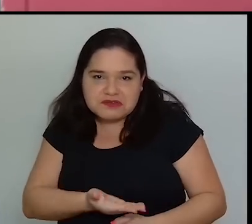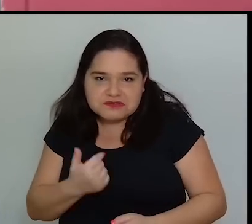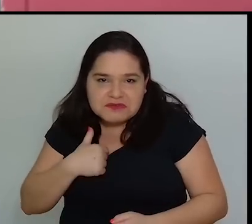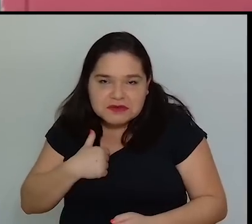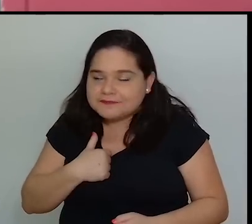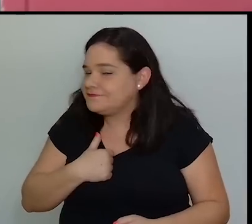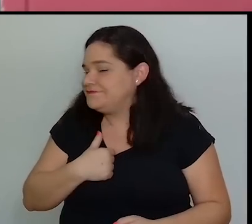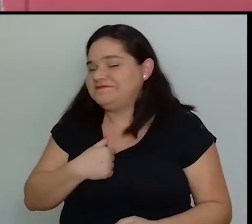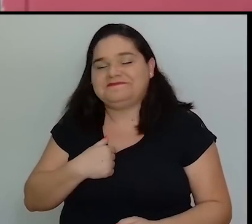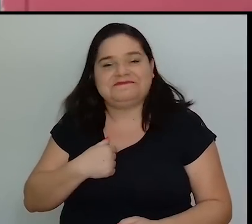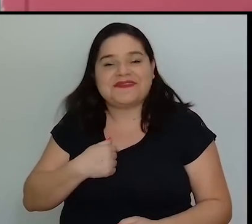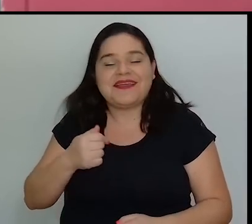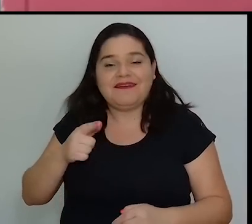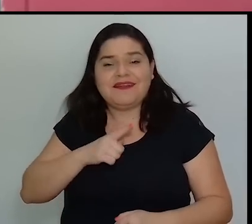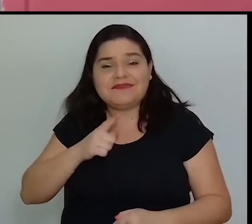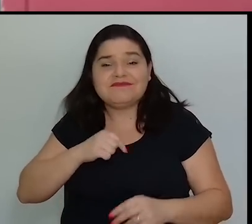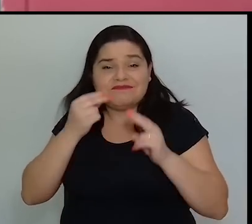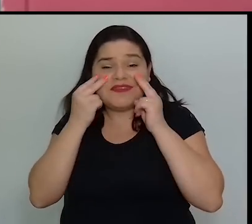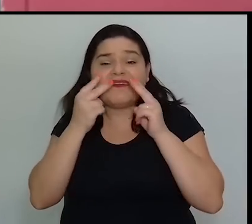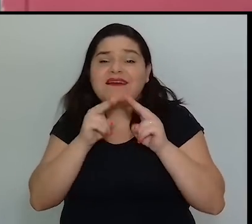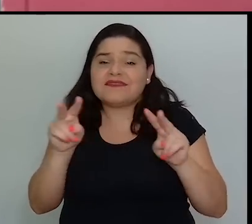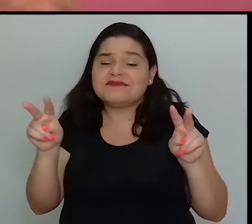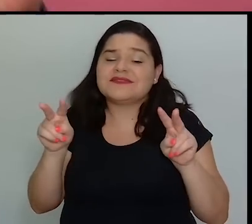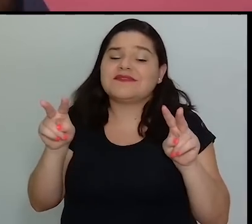ele tem a visão